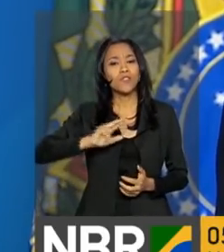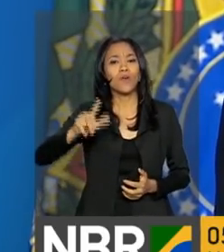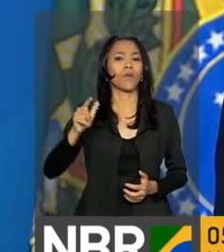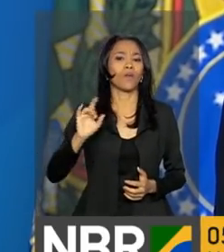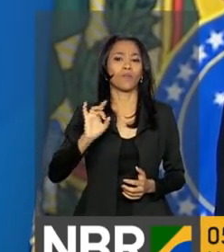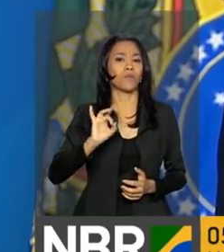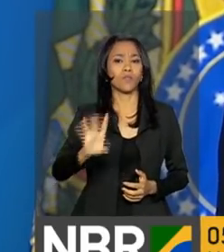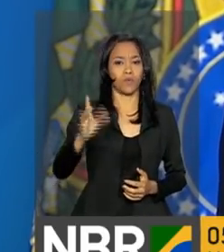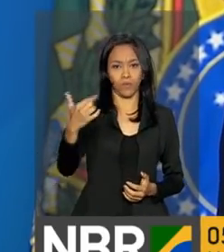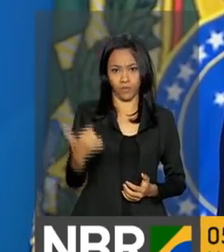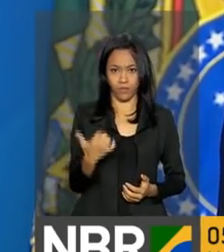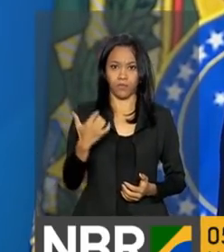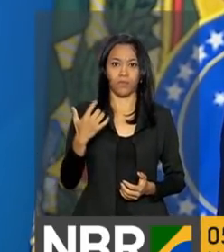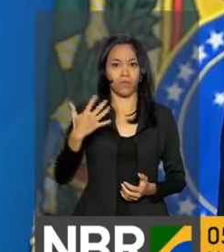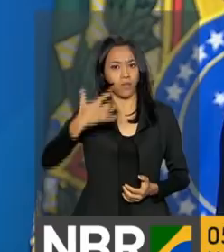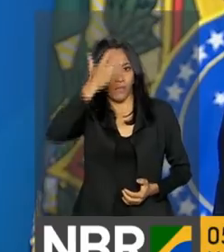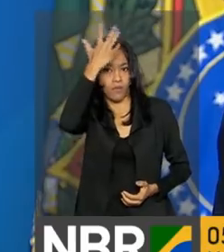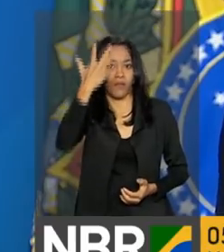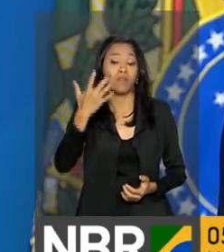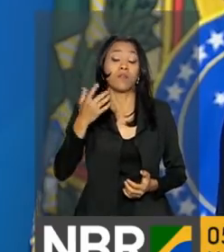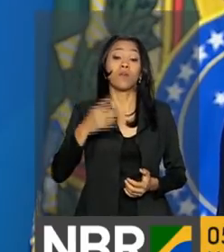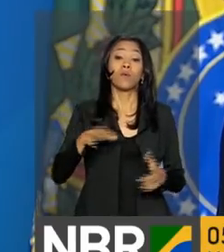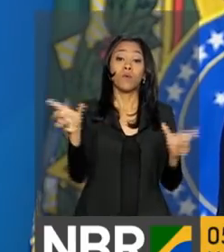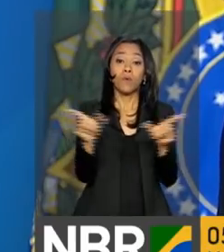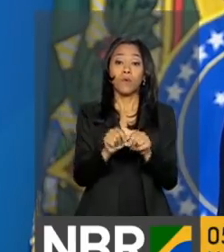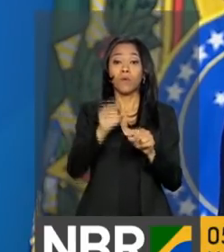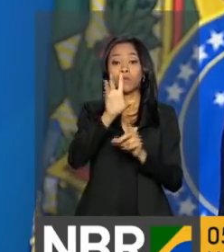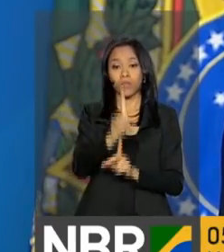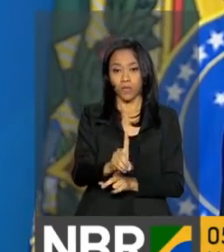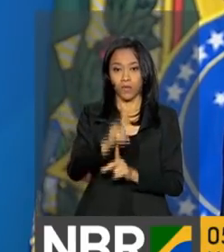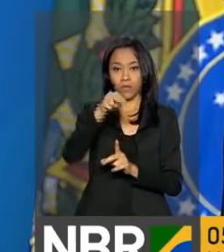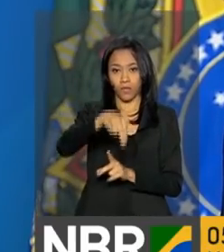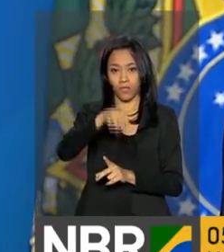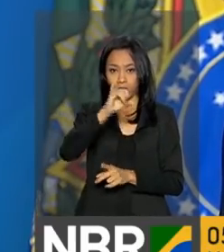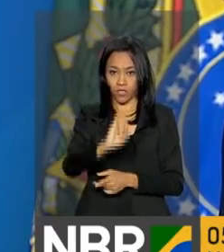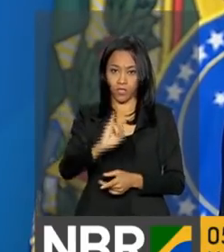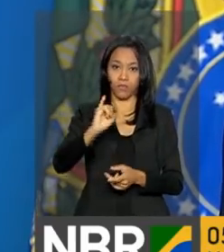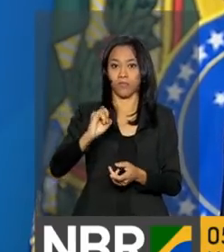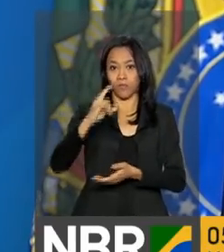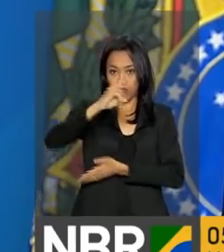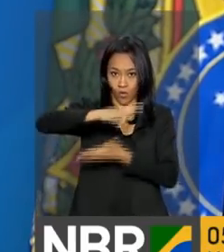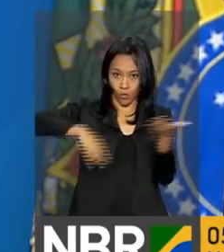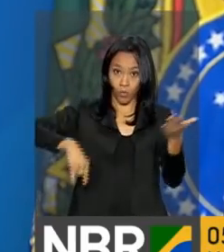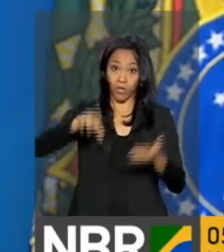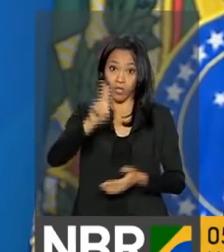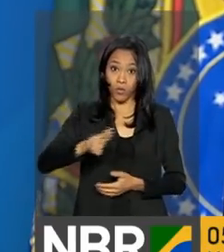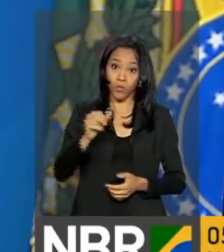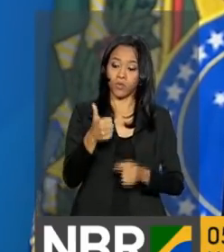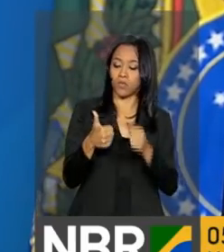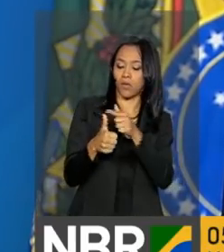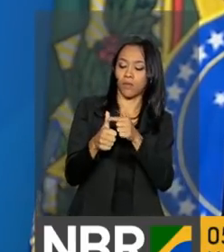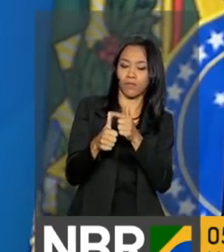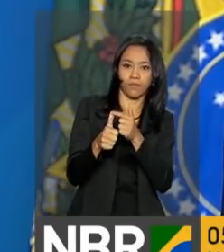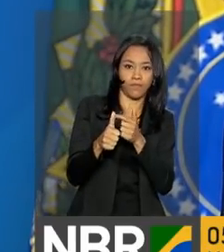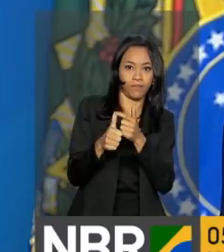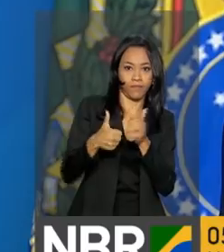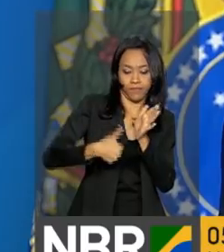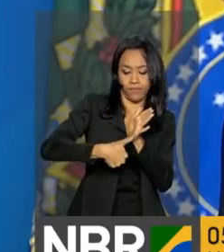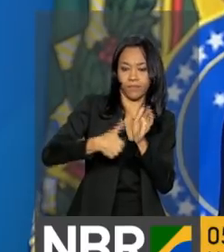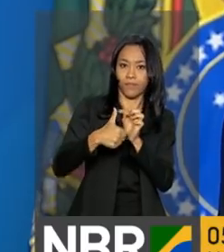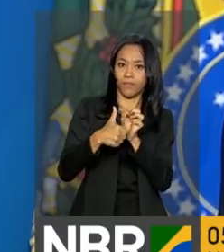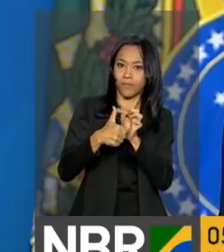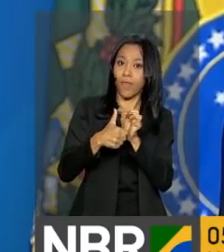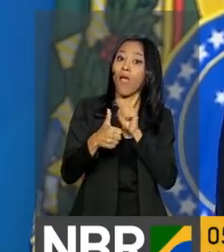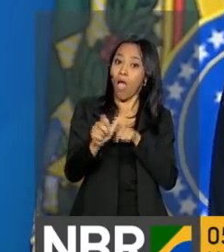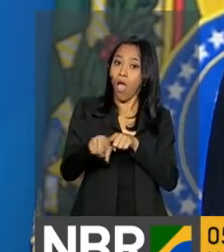trata o dn que se vale da biometria será também sinônimo de segurança